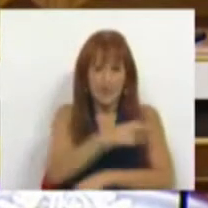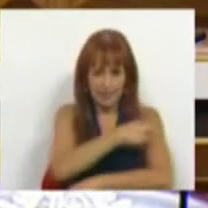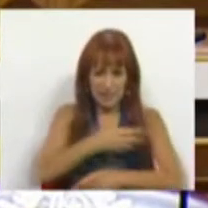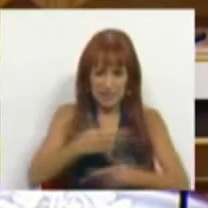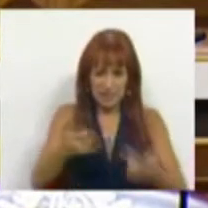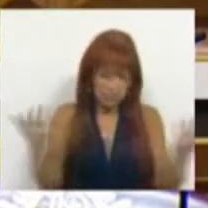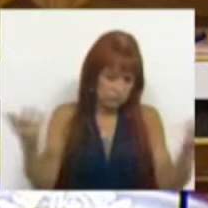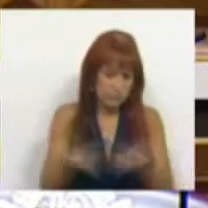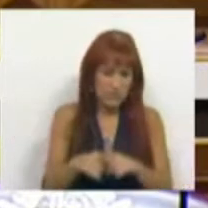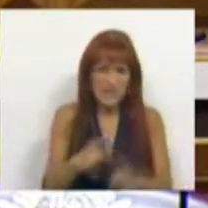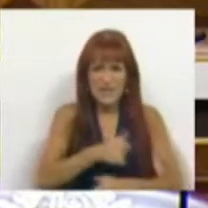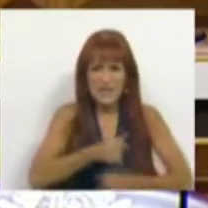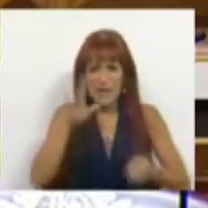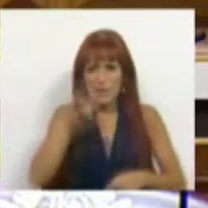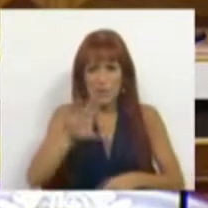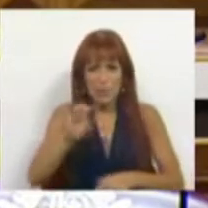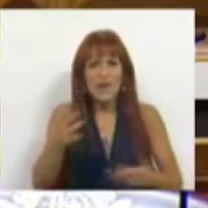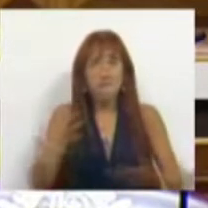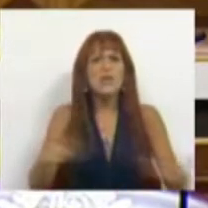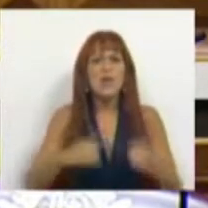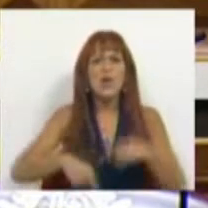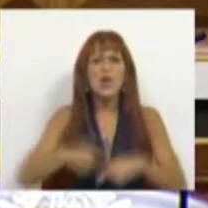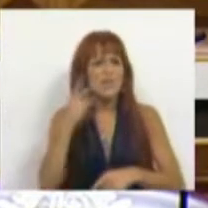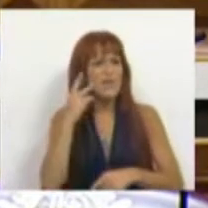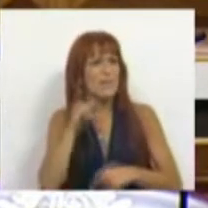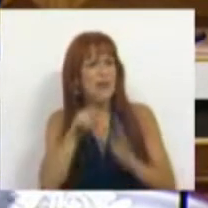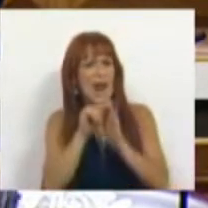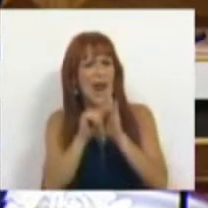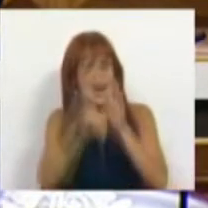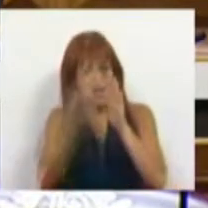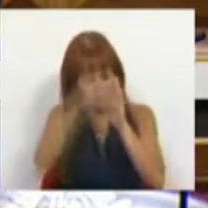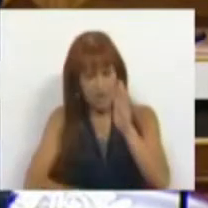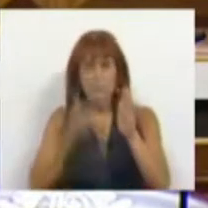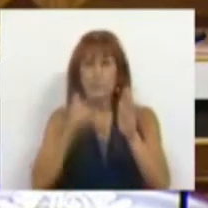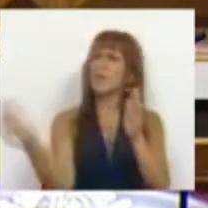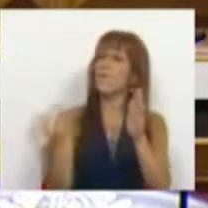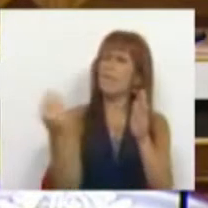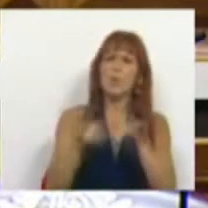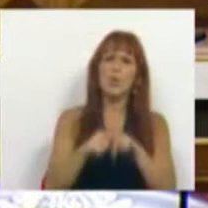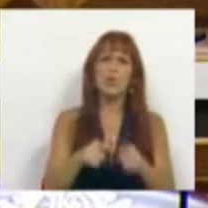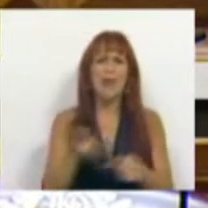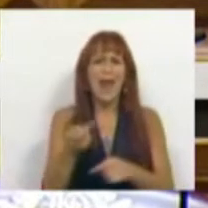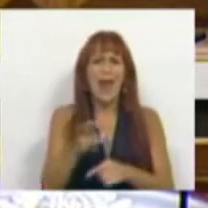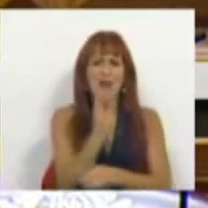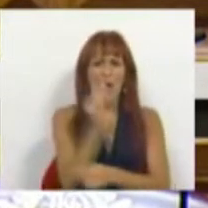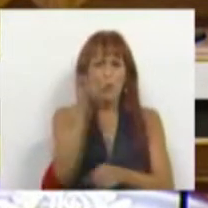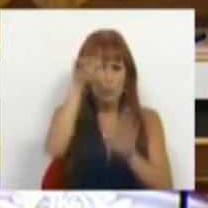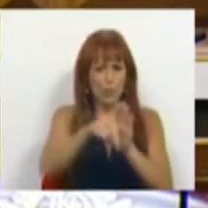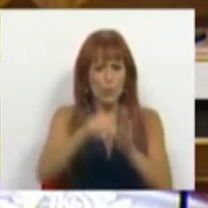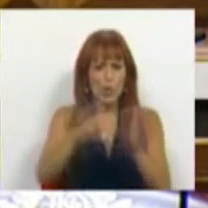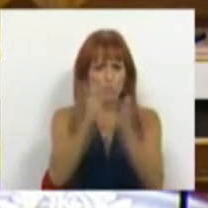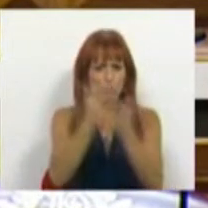representa para a cidade de Lisboa e para o país, se nós virmos a lista de personalidades e de antigos alunos que passaram por